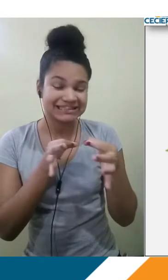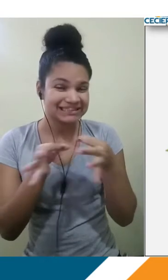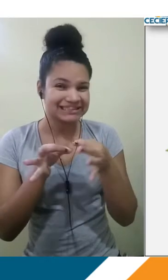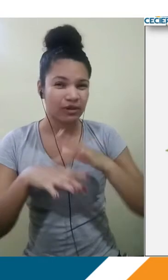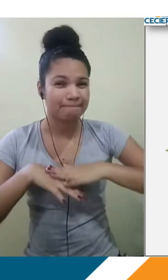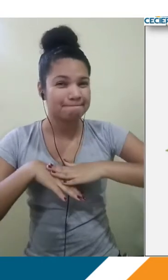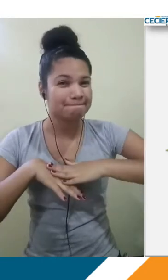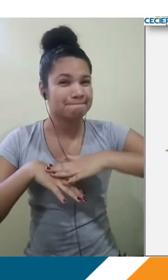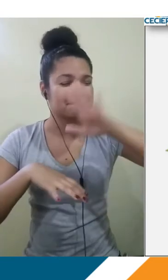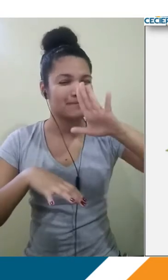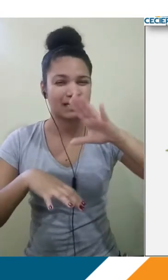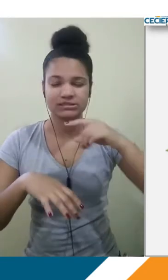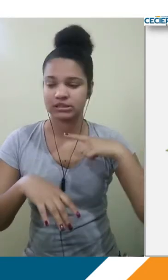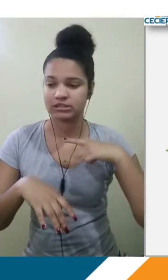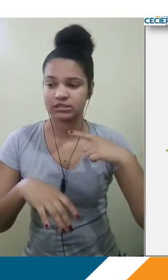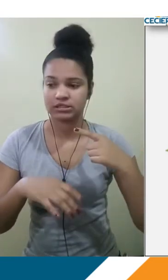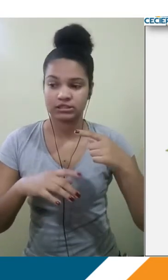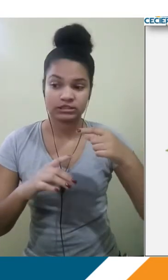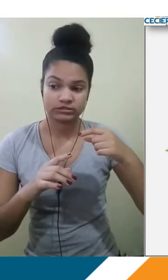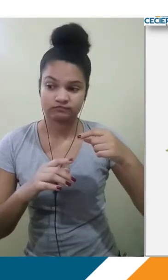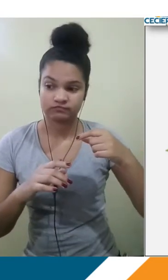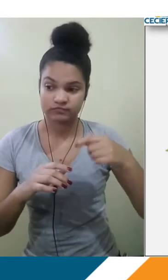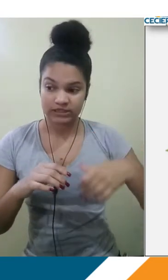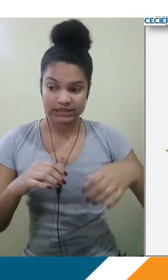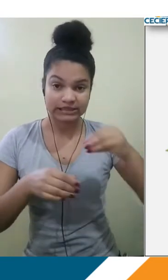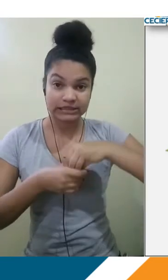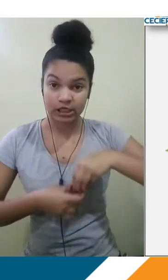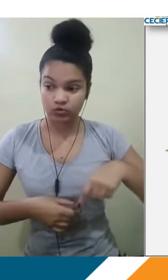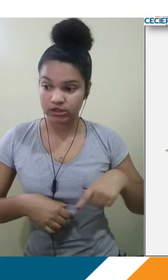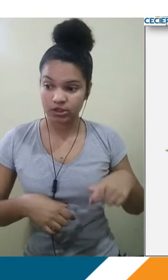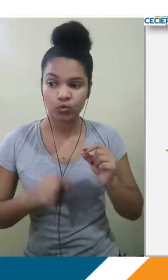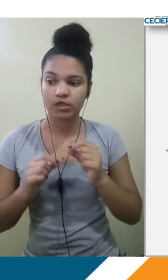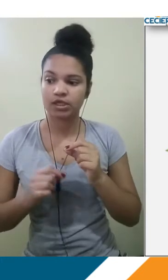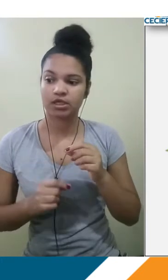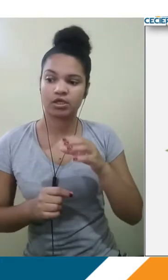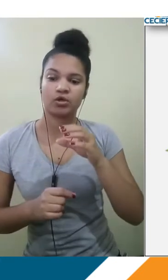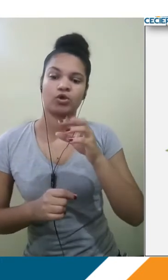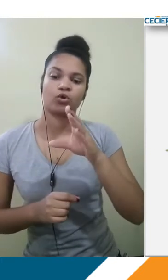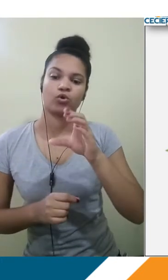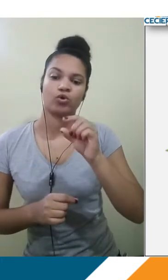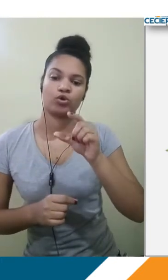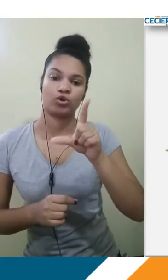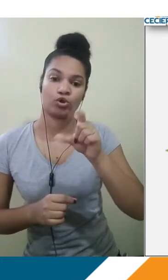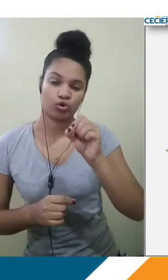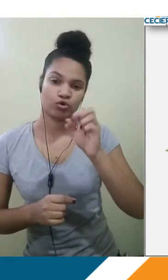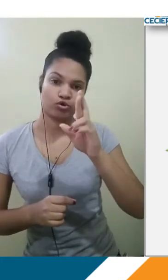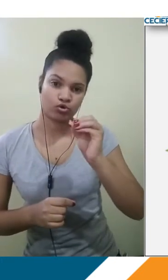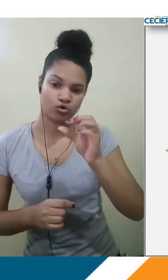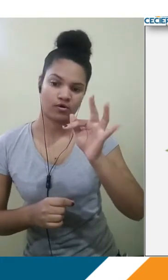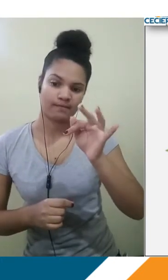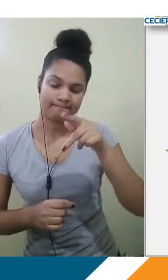maior concentração das organelas que fazem fotossíntese, que são os